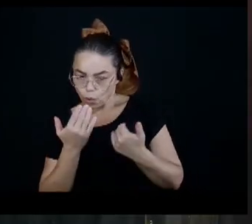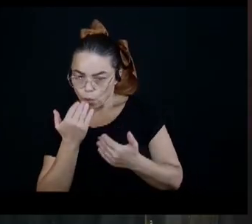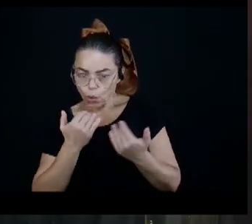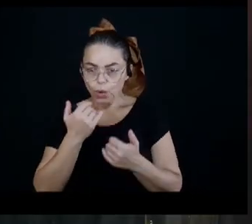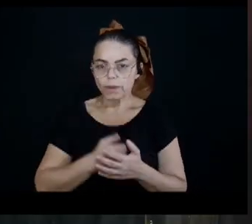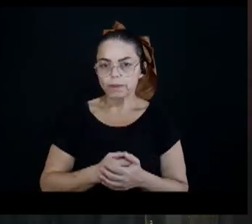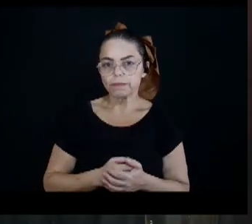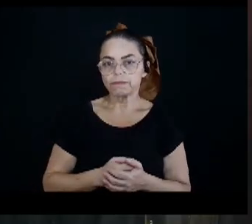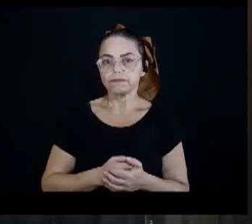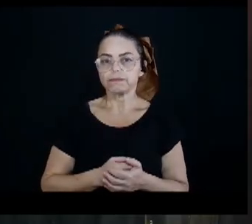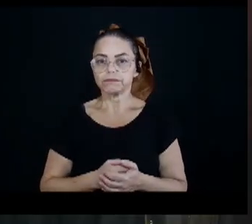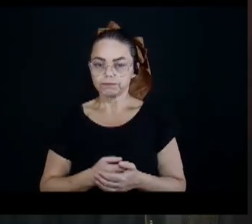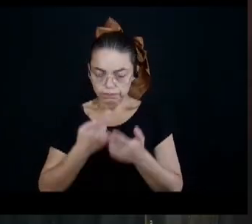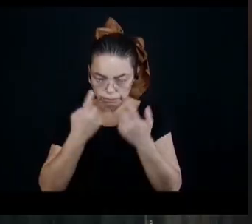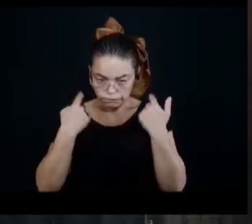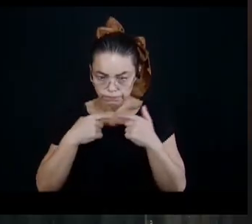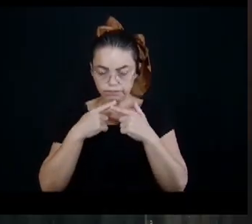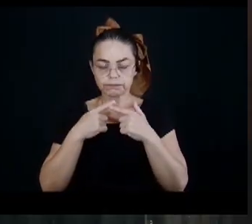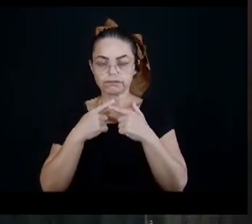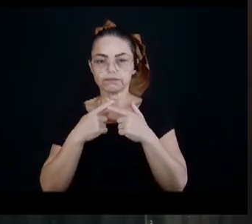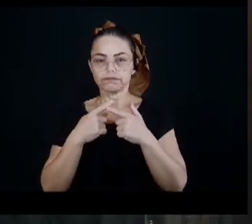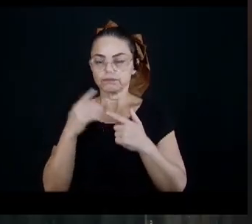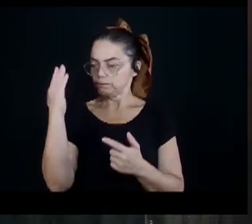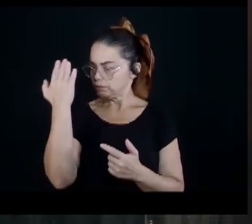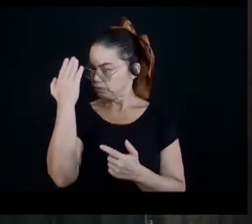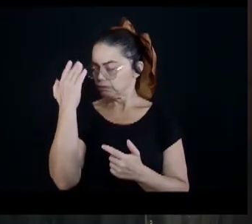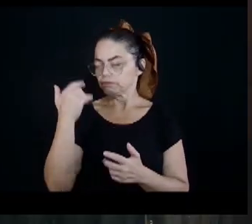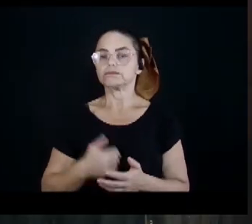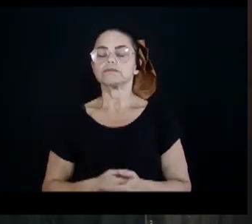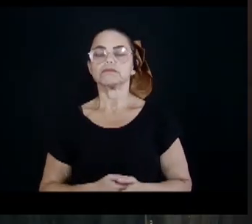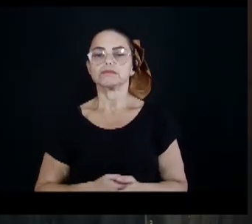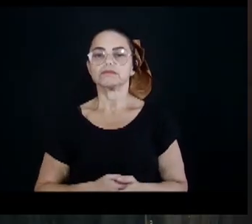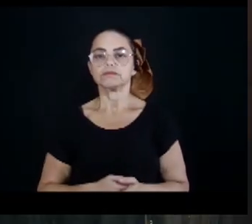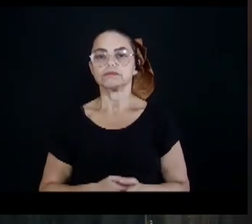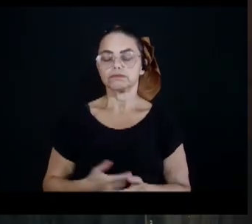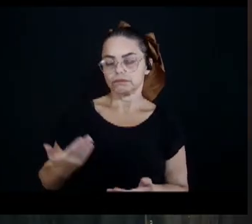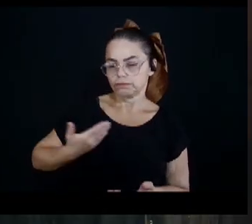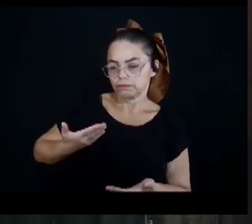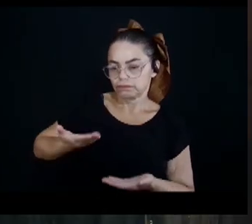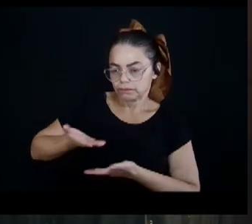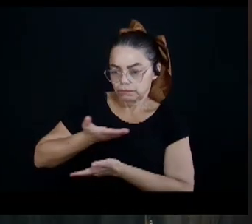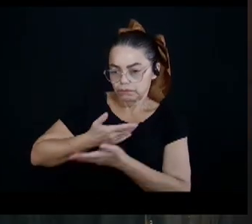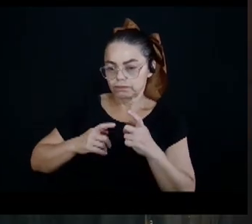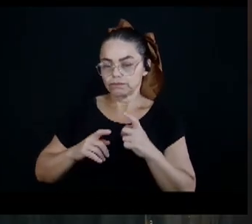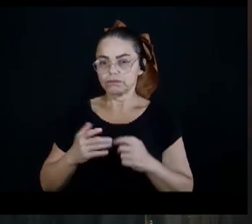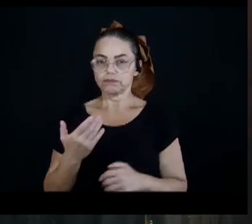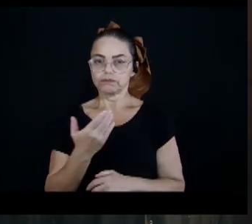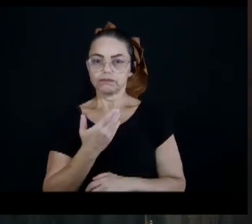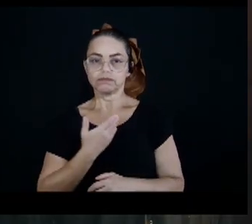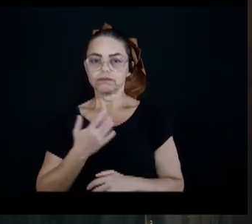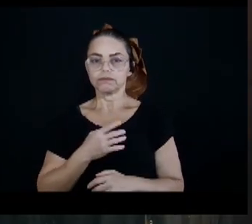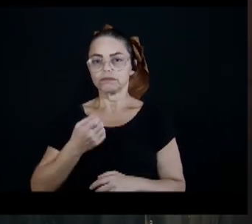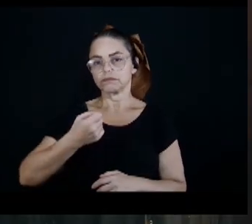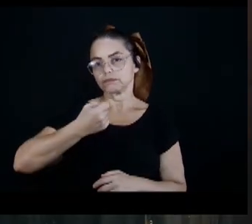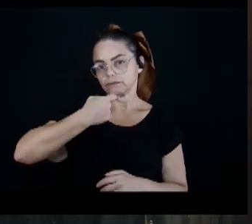no espelho, o meu círculo de amizade, né? O medicamento pode trazer isso,